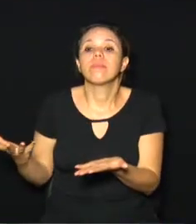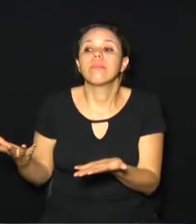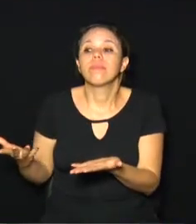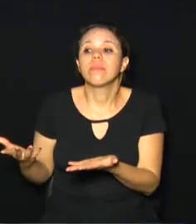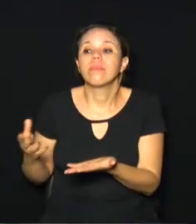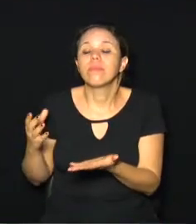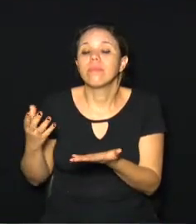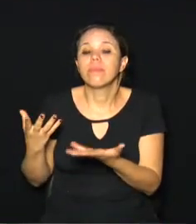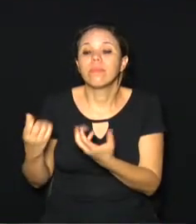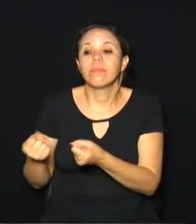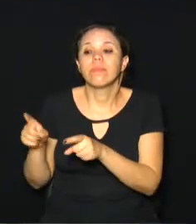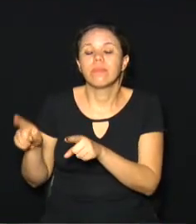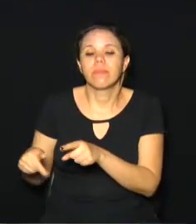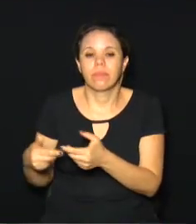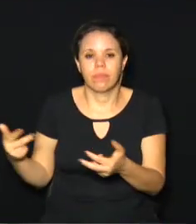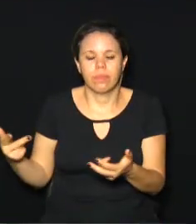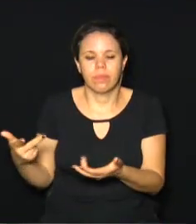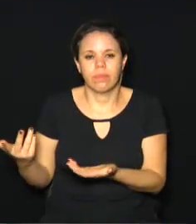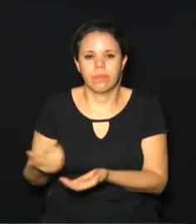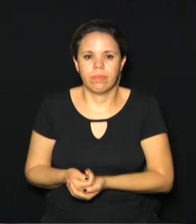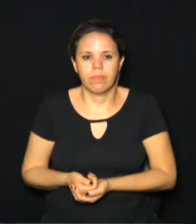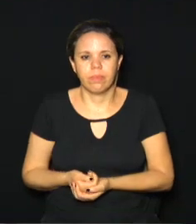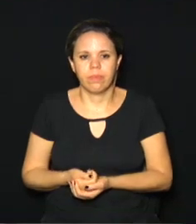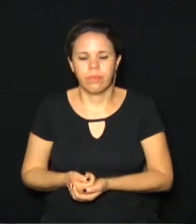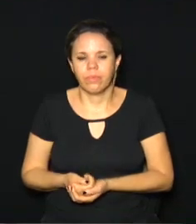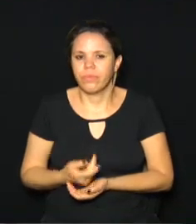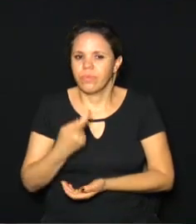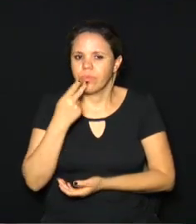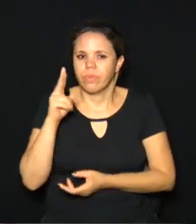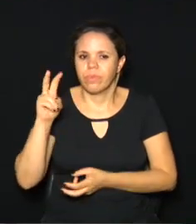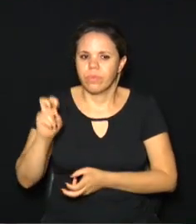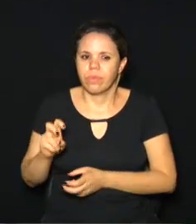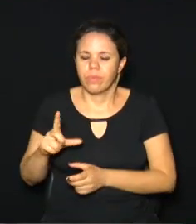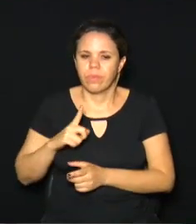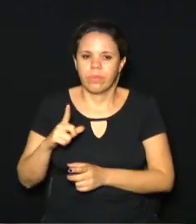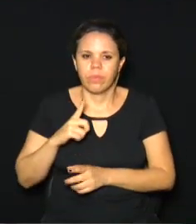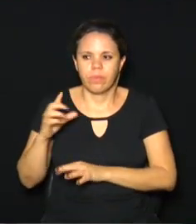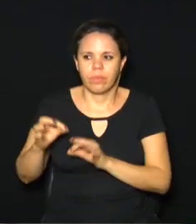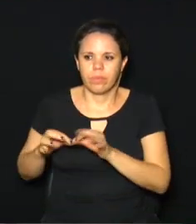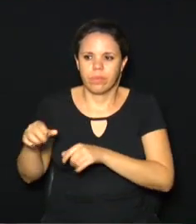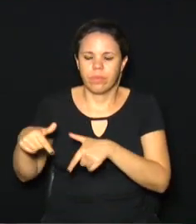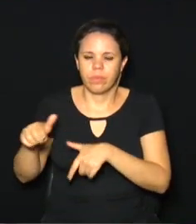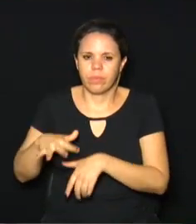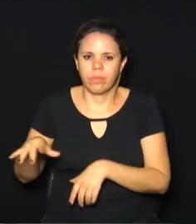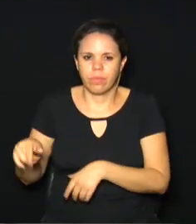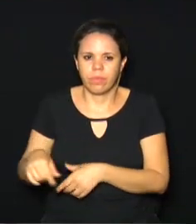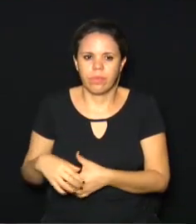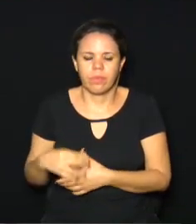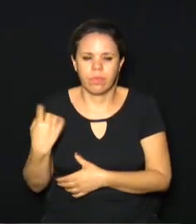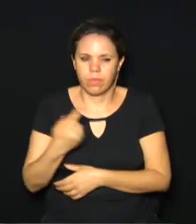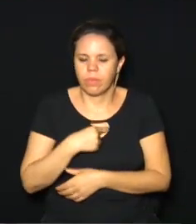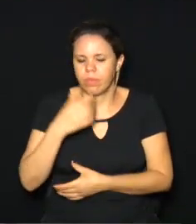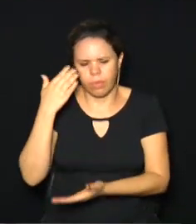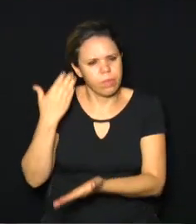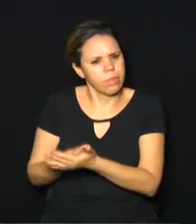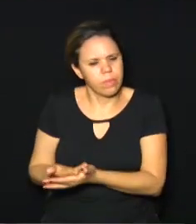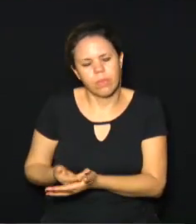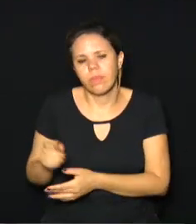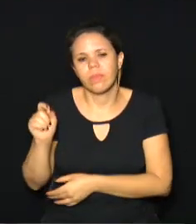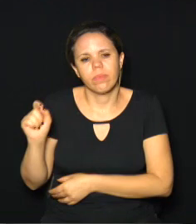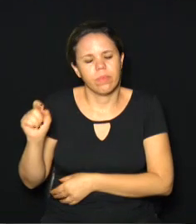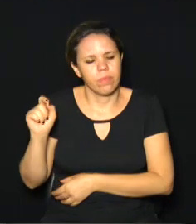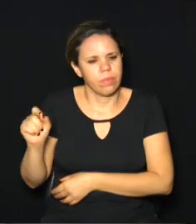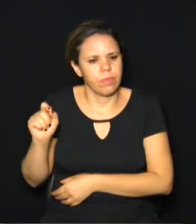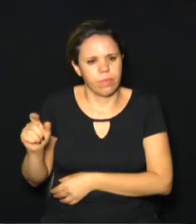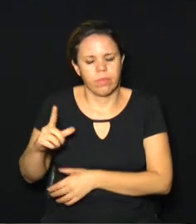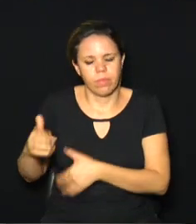comportar? Pelo menos no que diz respeito à Justiça do Trabalho, ao menos isso, nós temos certeza de que